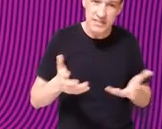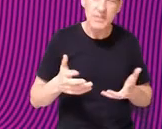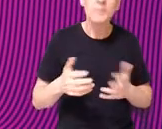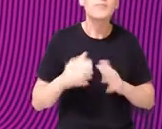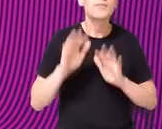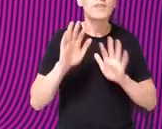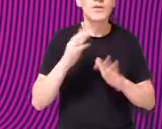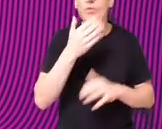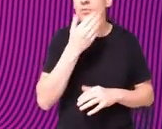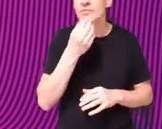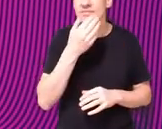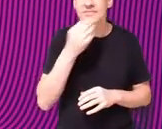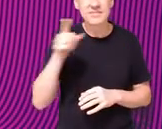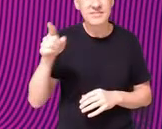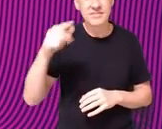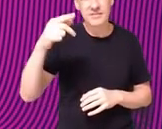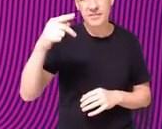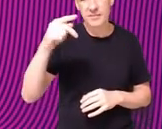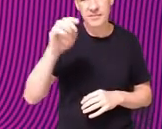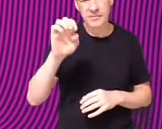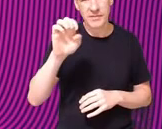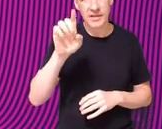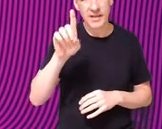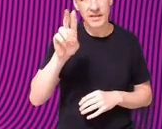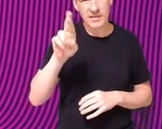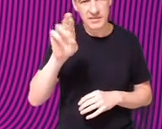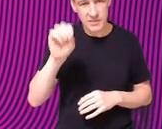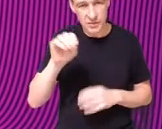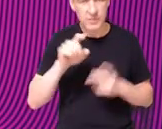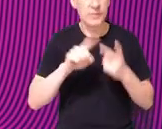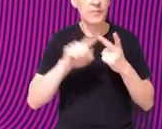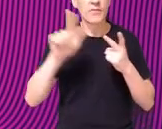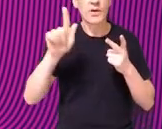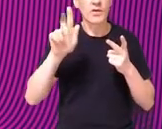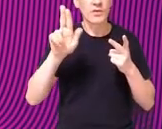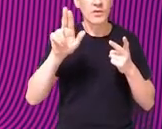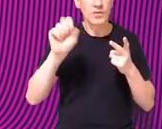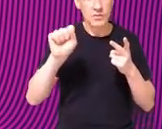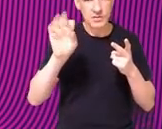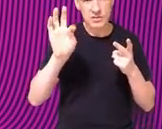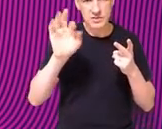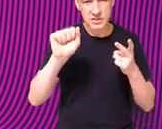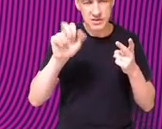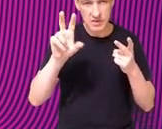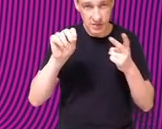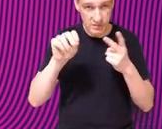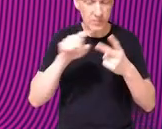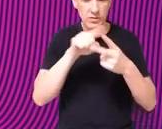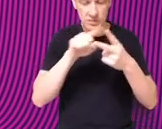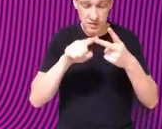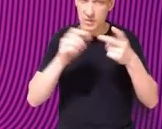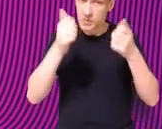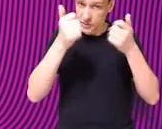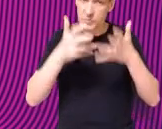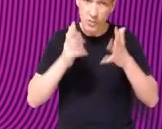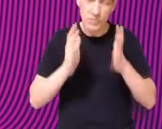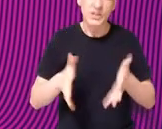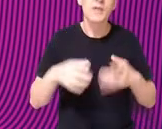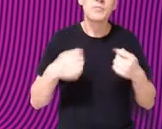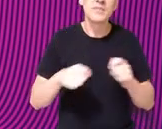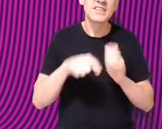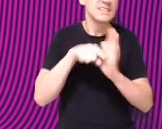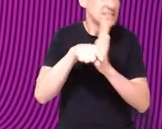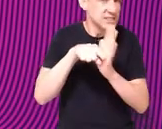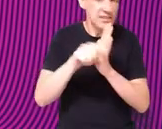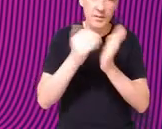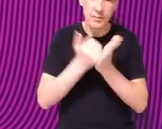Gustavo já avançaram aí de que a gente teria que investigar mais a causa, mas tem coisas importantes